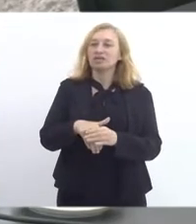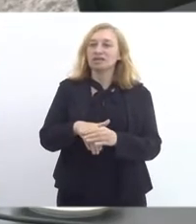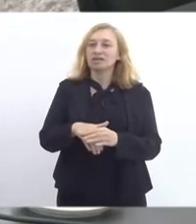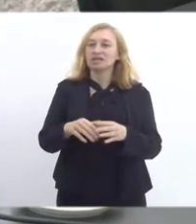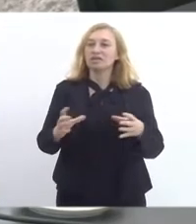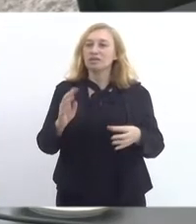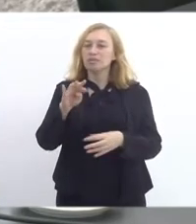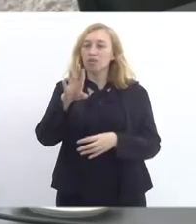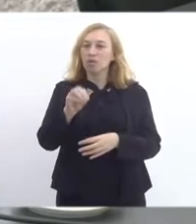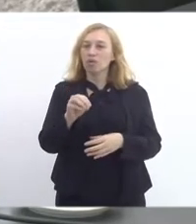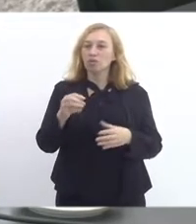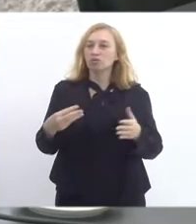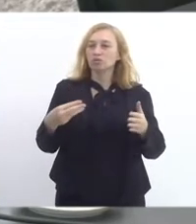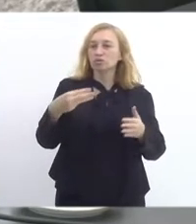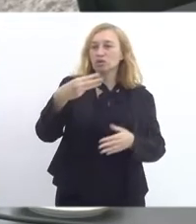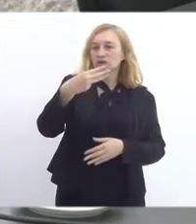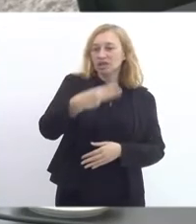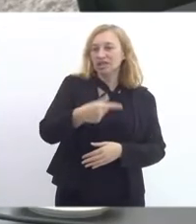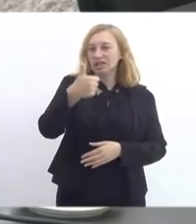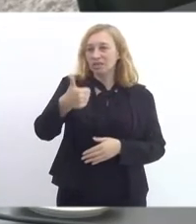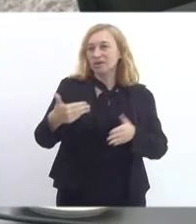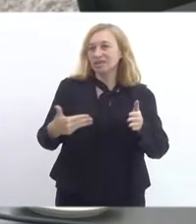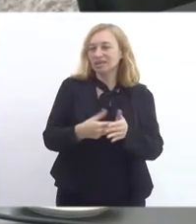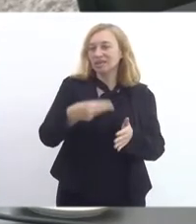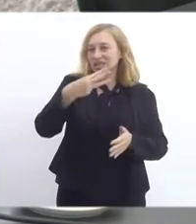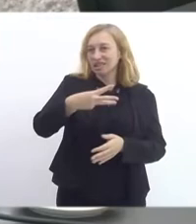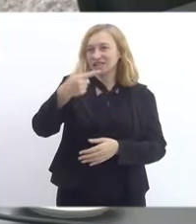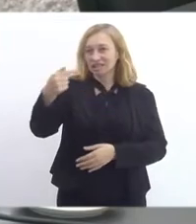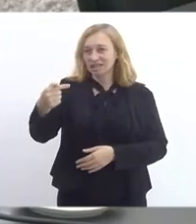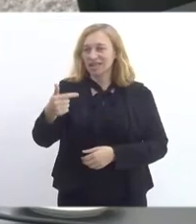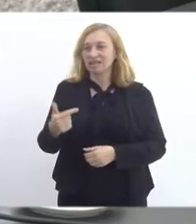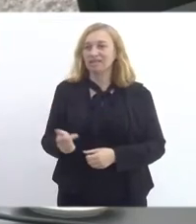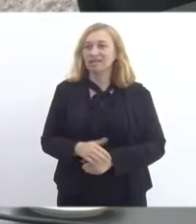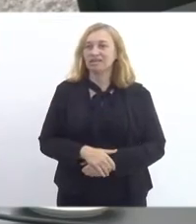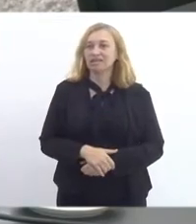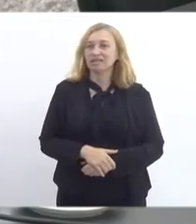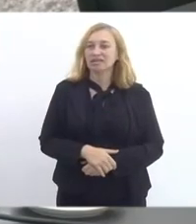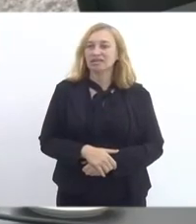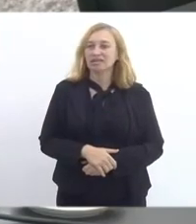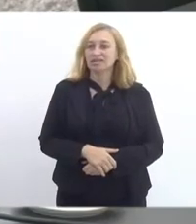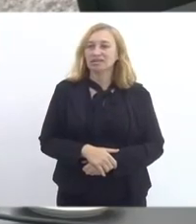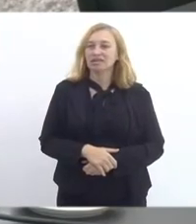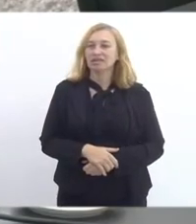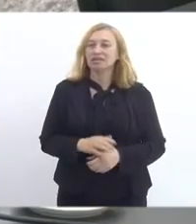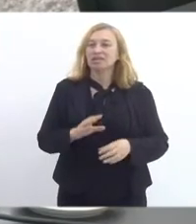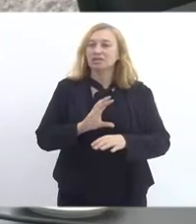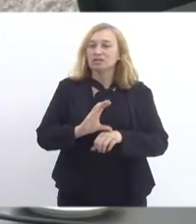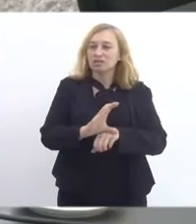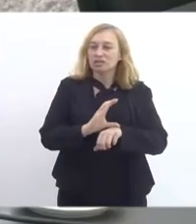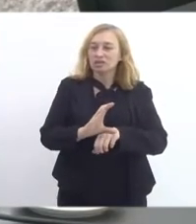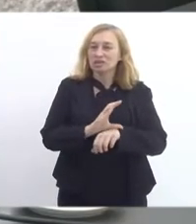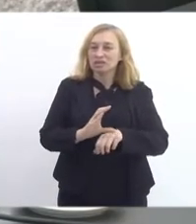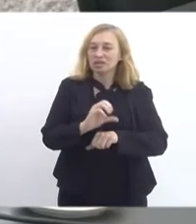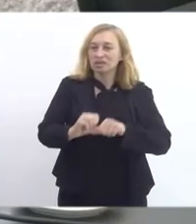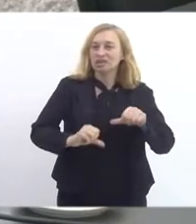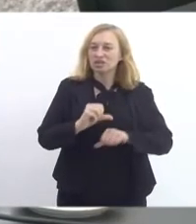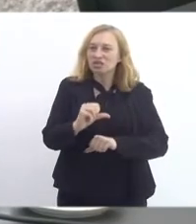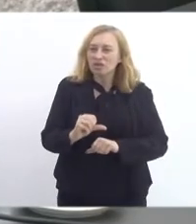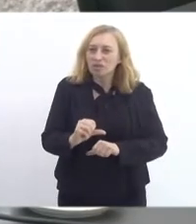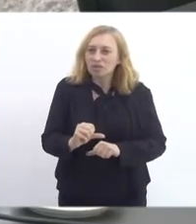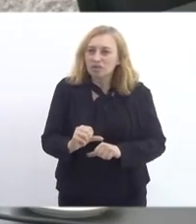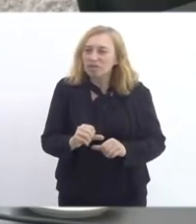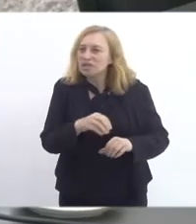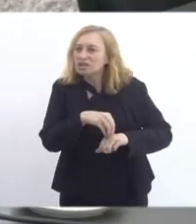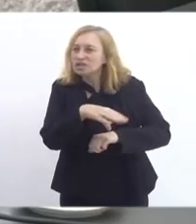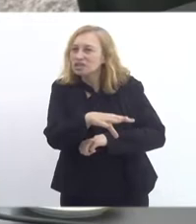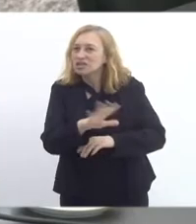bloco, 31 a 37. Do 31 ao 37, o parecer pela inconstitucionalidade, concluindo por transformação em